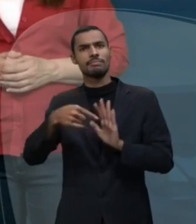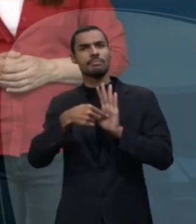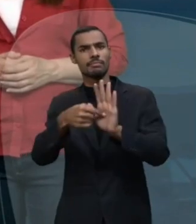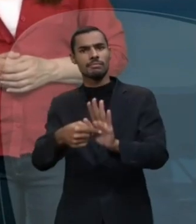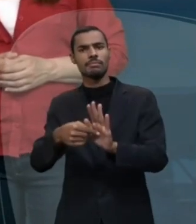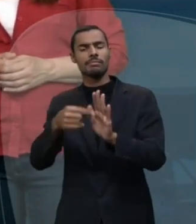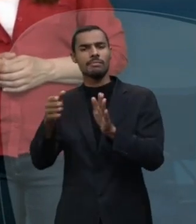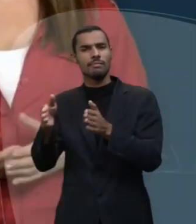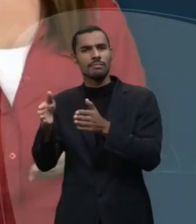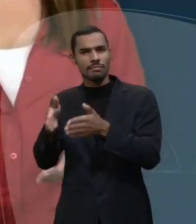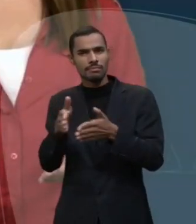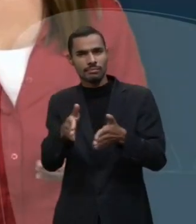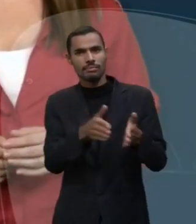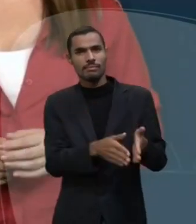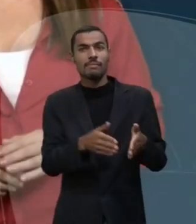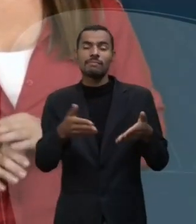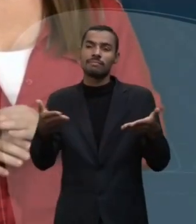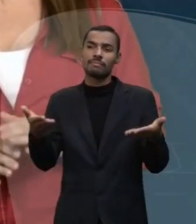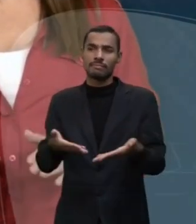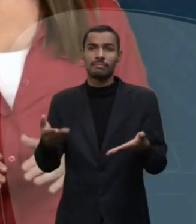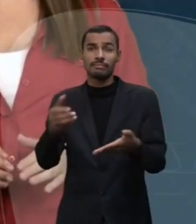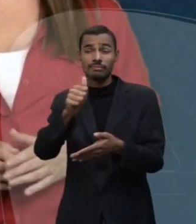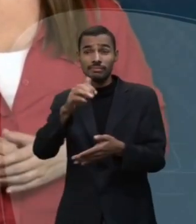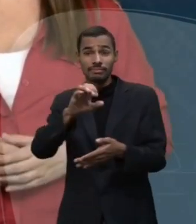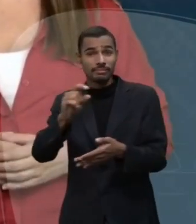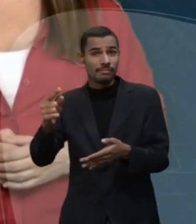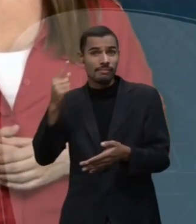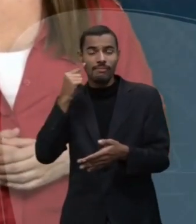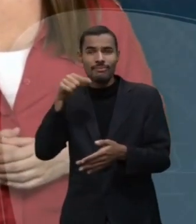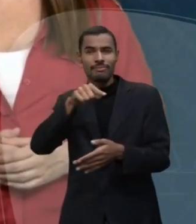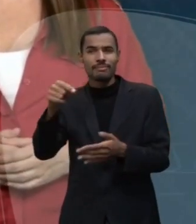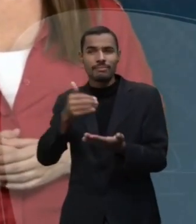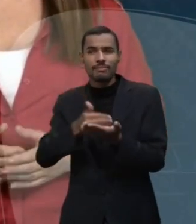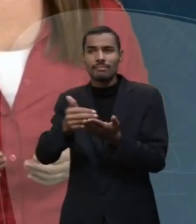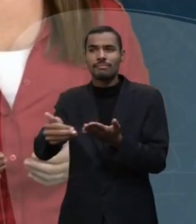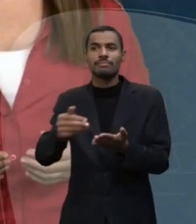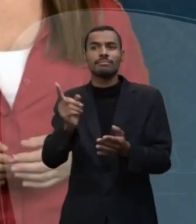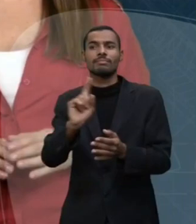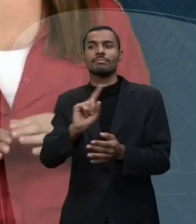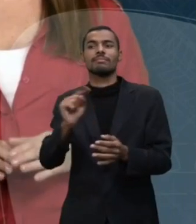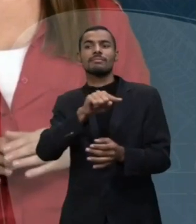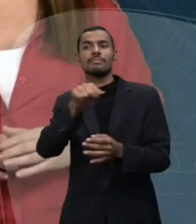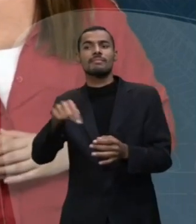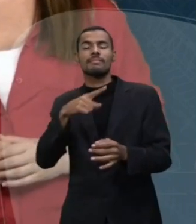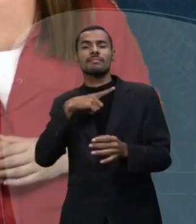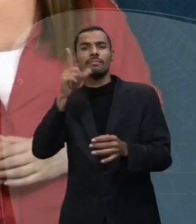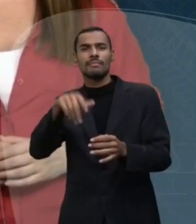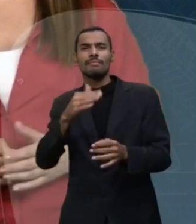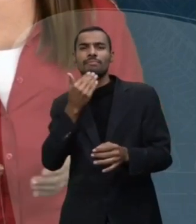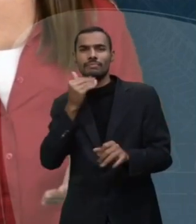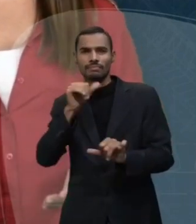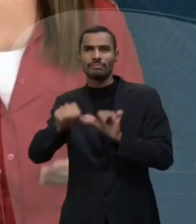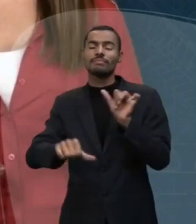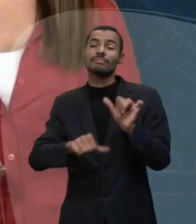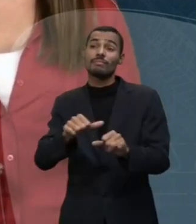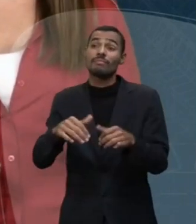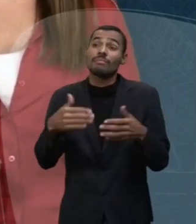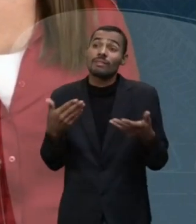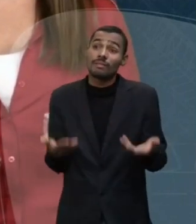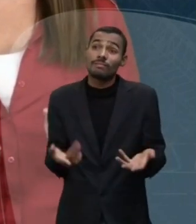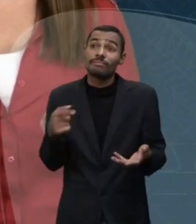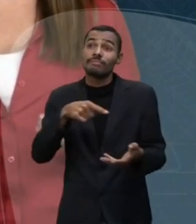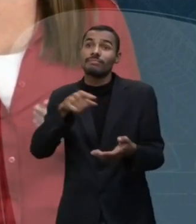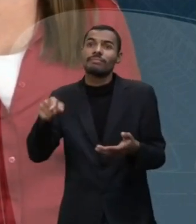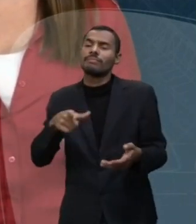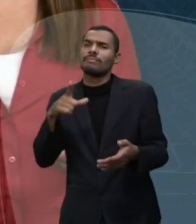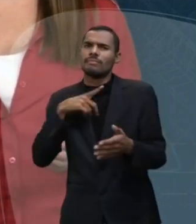representa a fase elástica. Agora, quando o aço não volta ao seu estado inicial, ele configura uma deformação. Assim, dizemos que ele